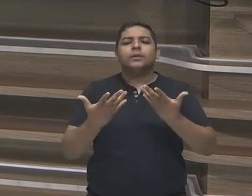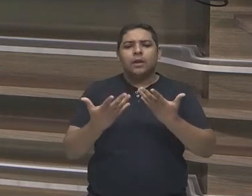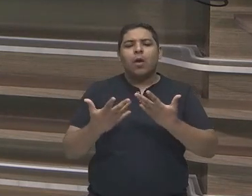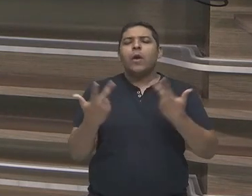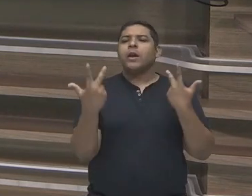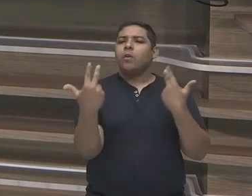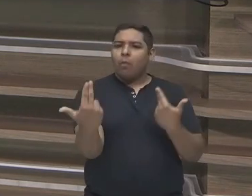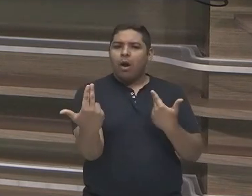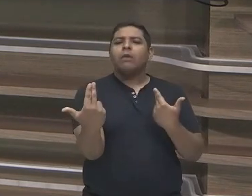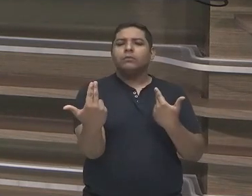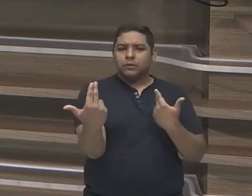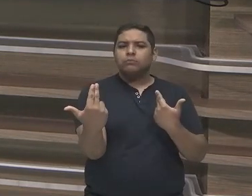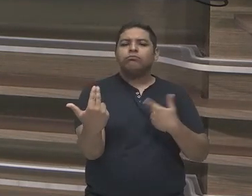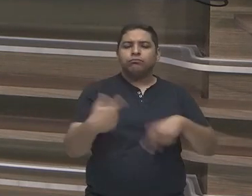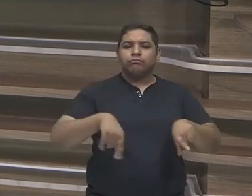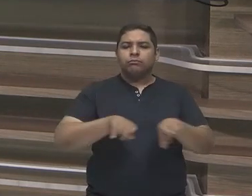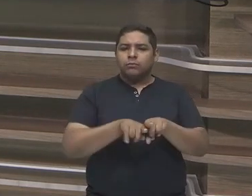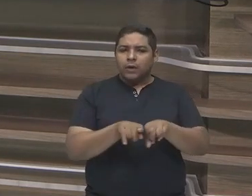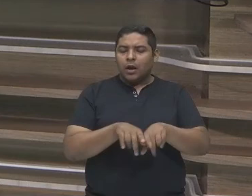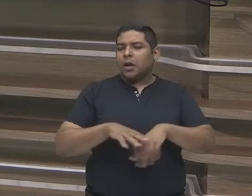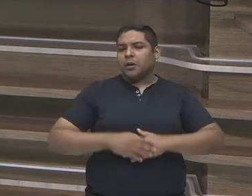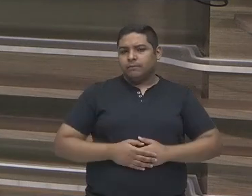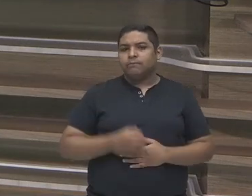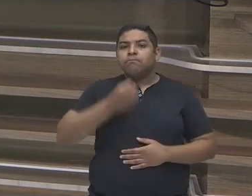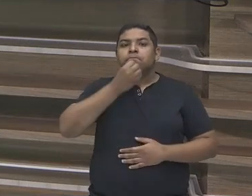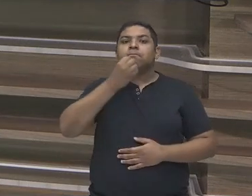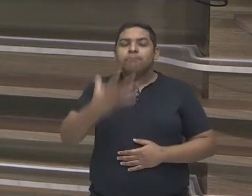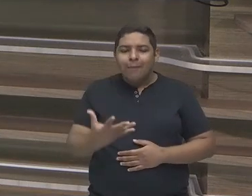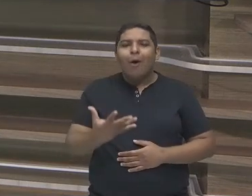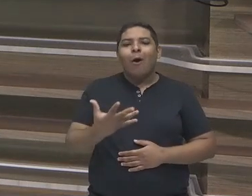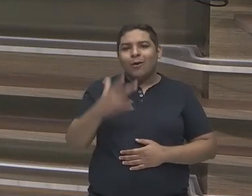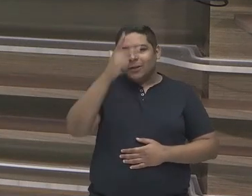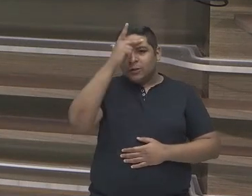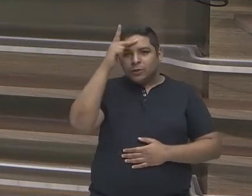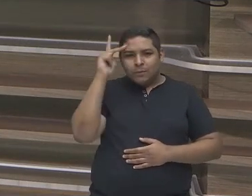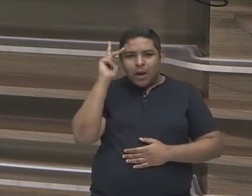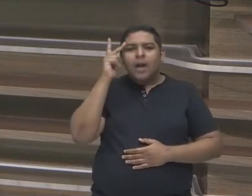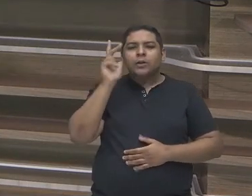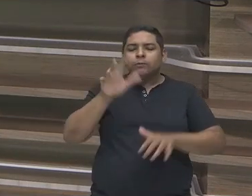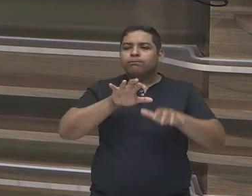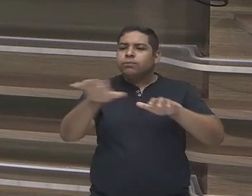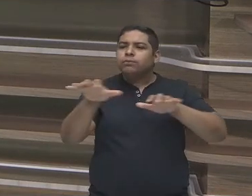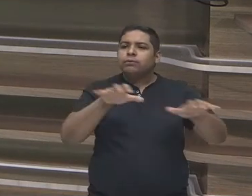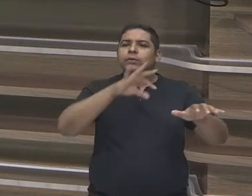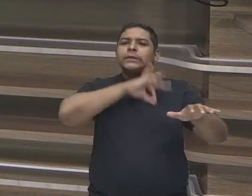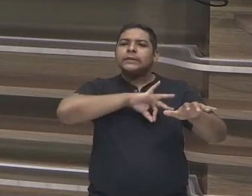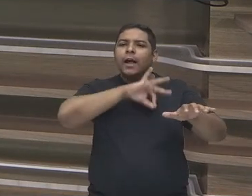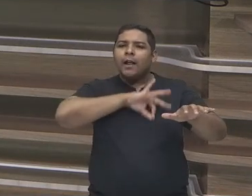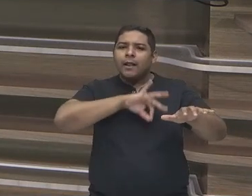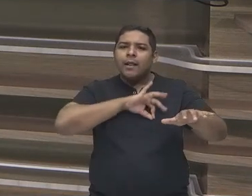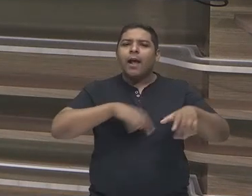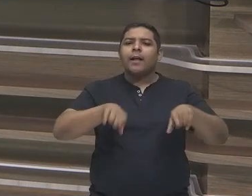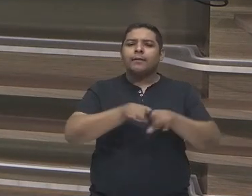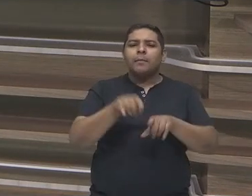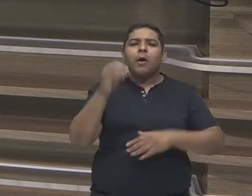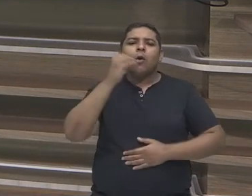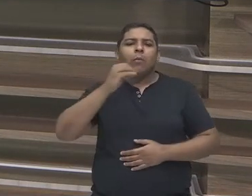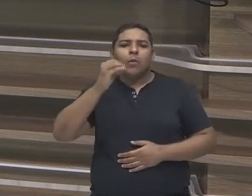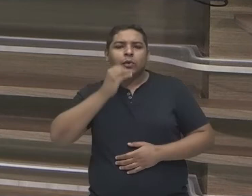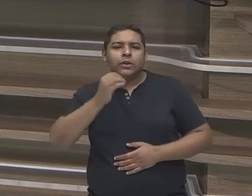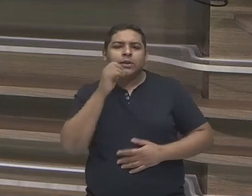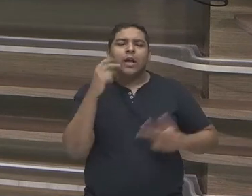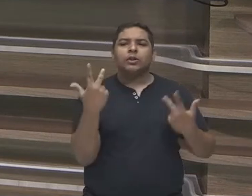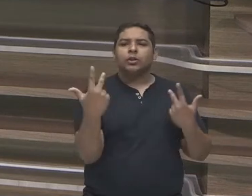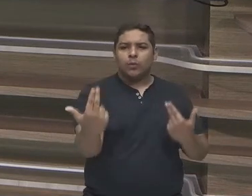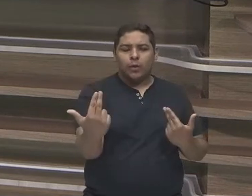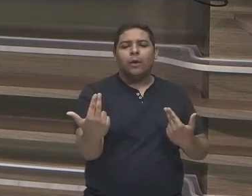igualdade, não é, gente? Como seria bom se tudo fosse dividido de forma igual, a renda, as oportunidades, e